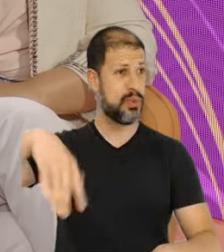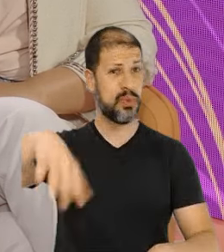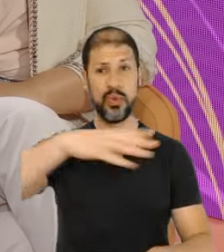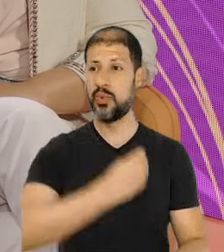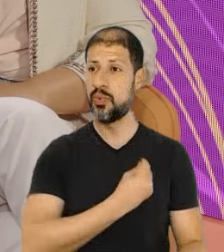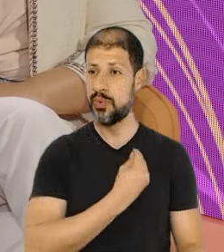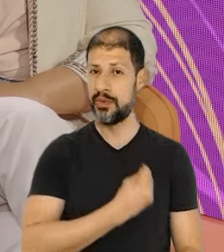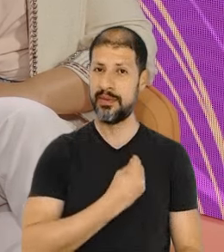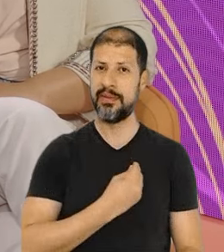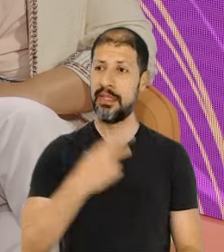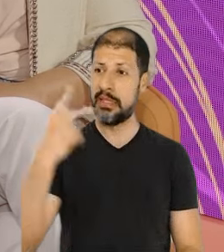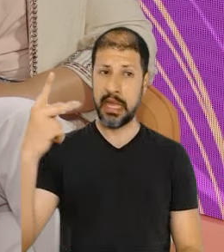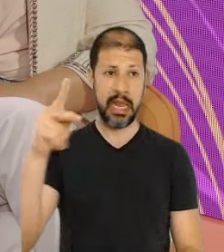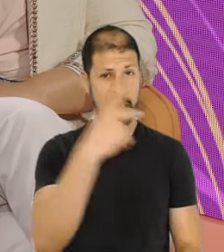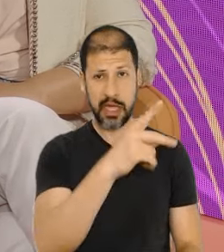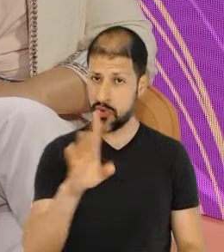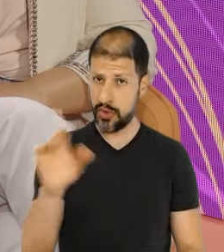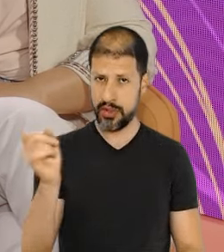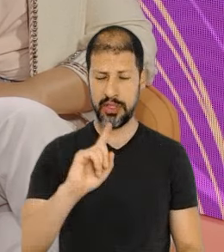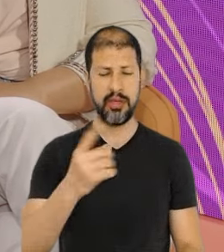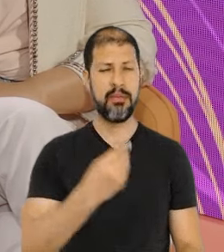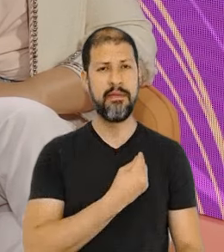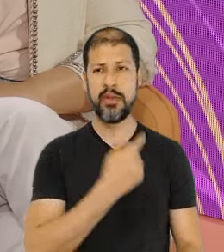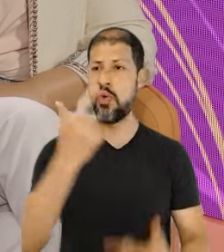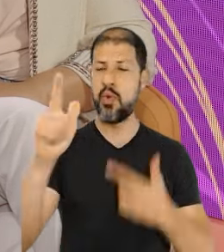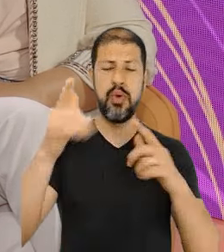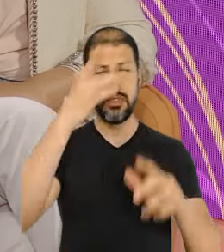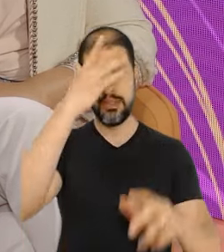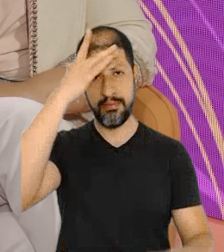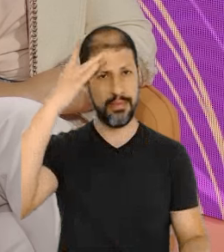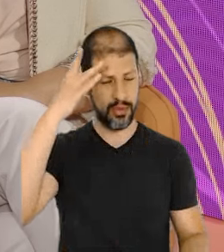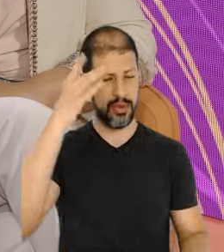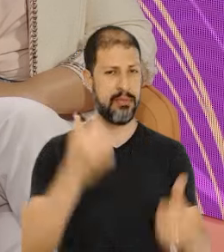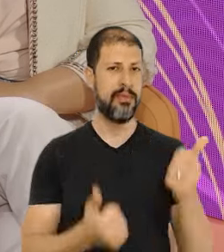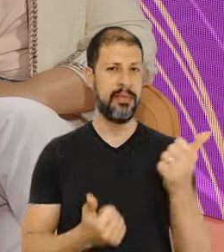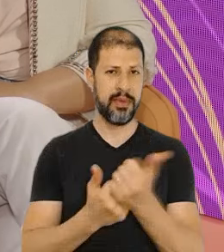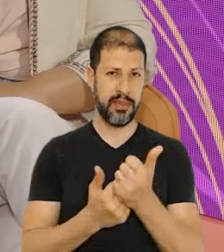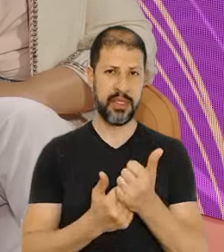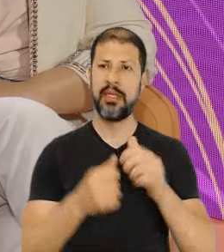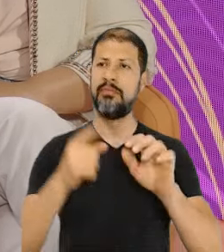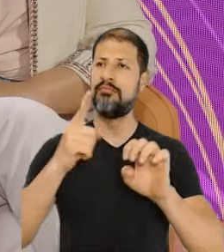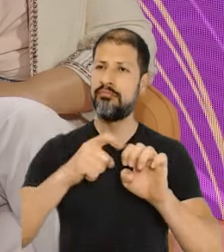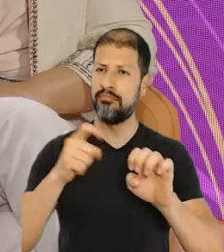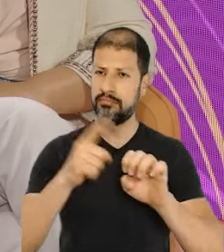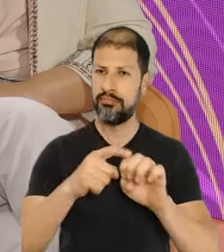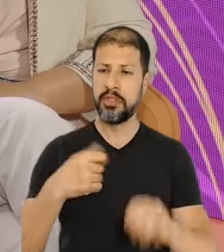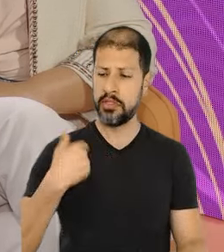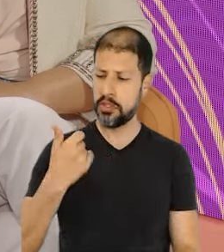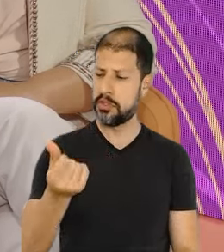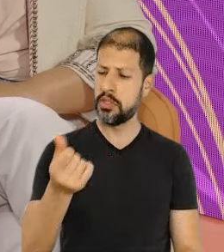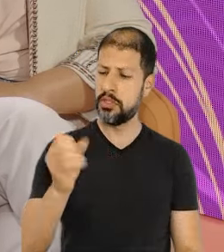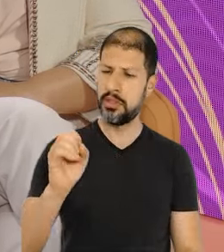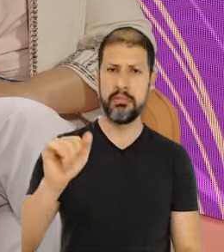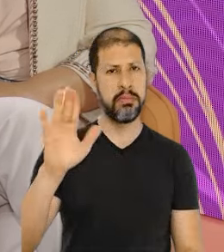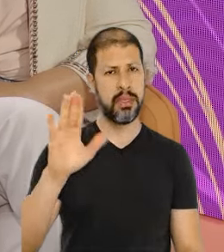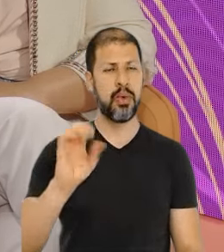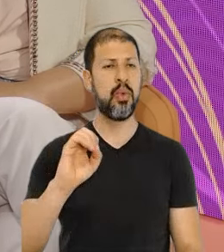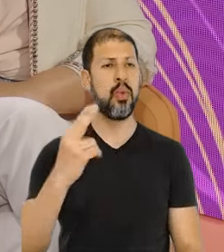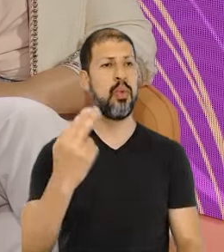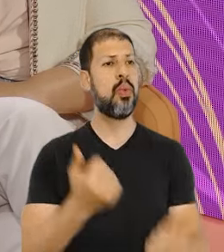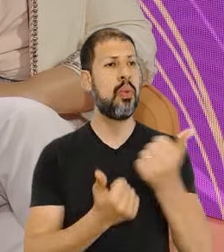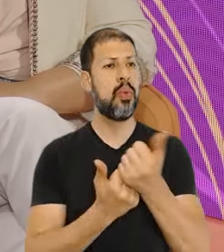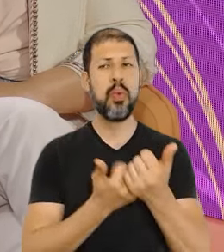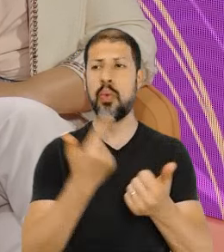só as suas vidas com o seu negócio mas a vida de outras pessoas apoiando empreendedoras 60 mais ou apoiando outras